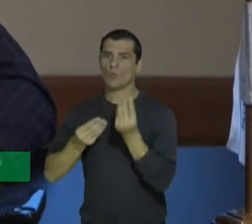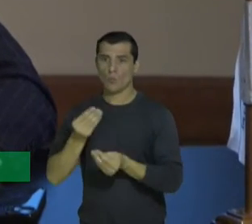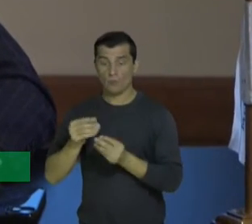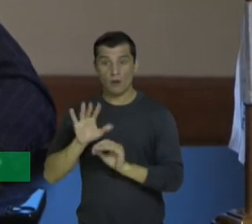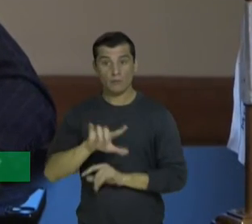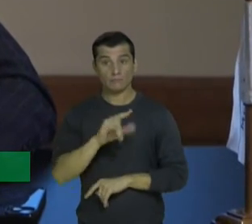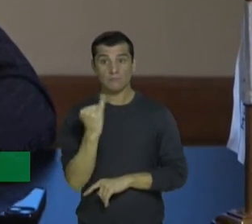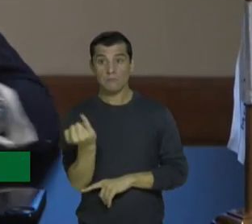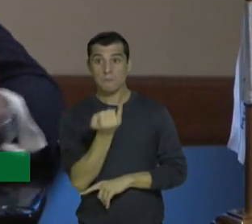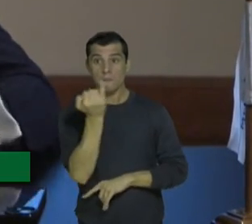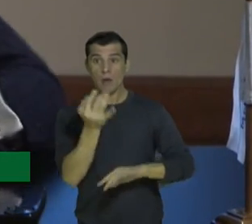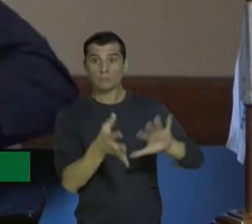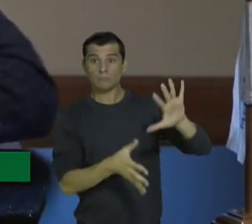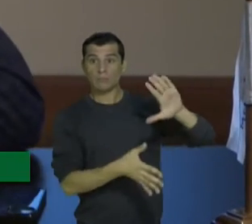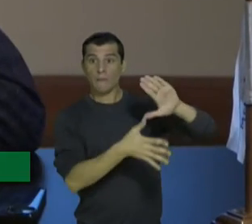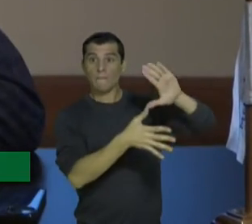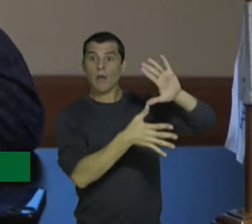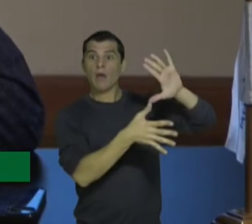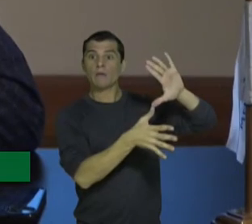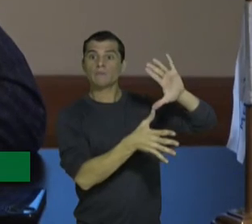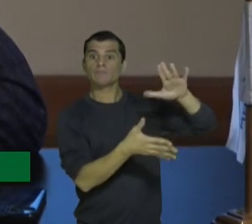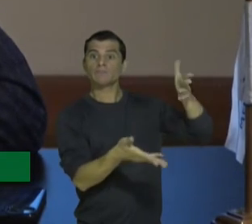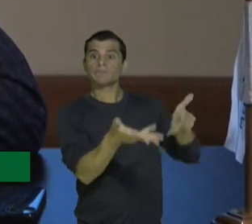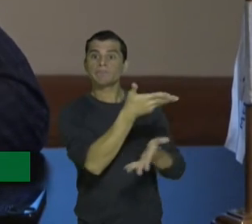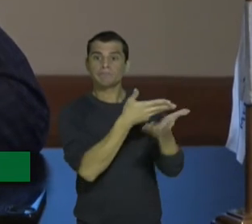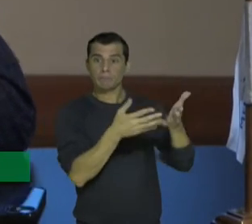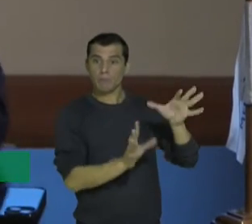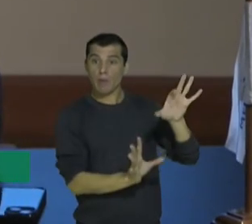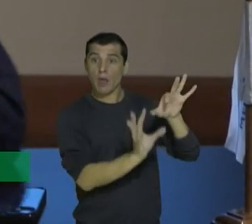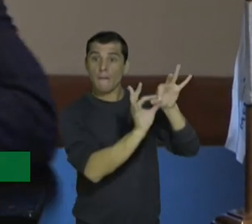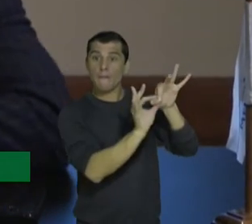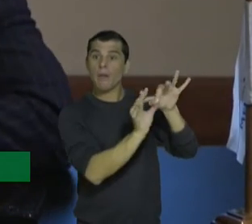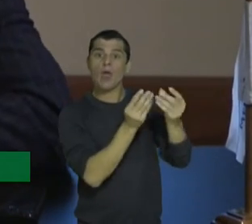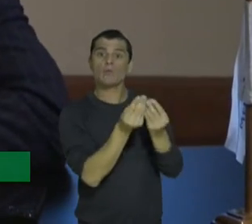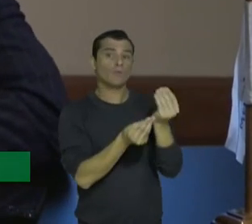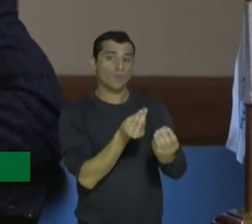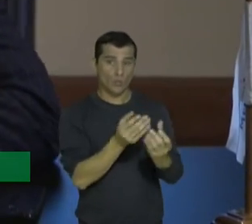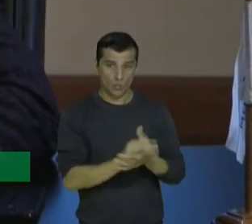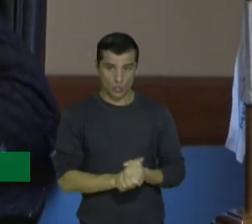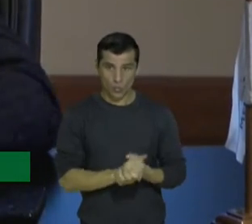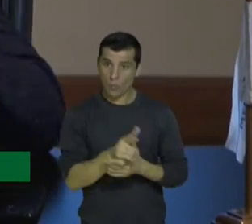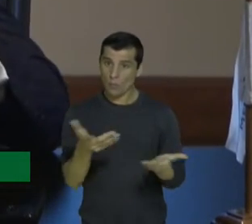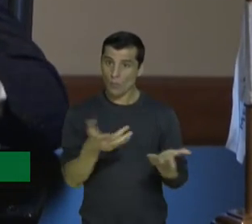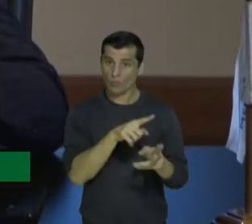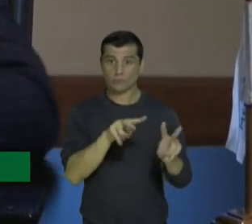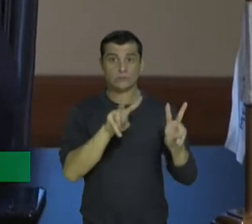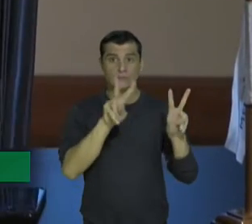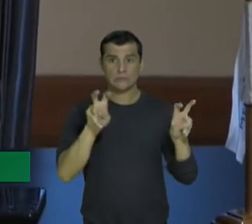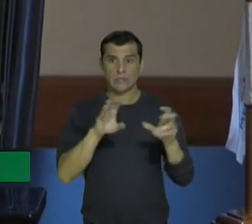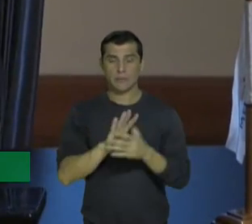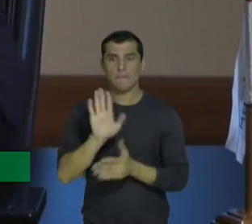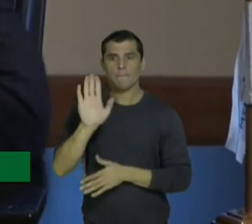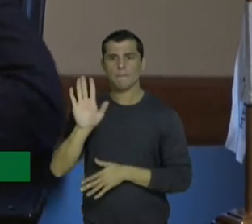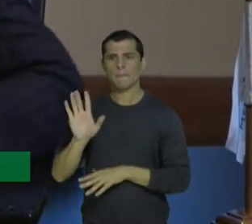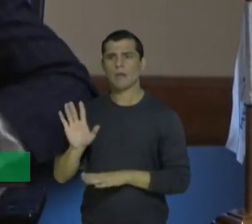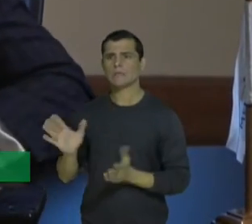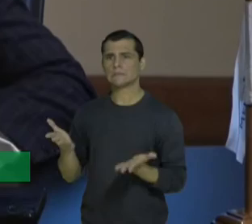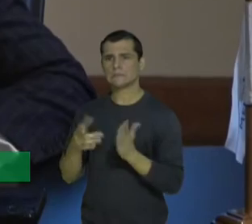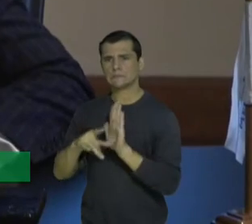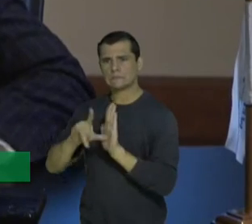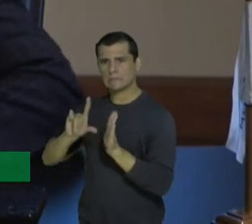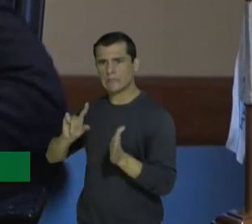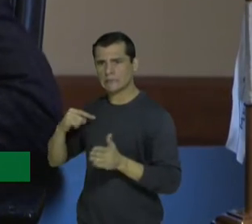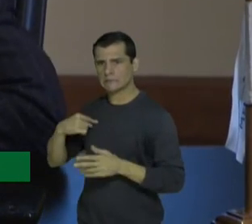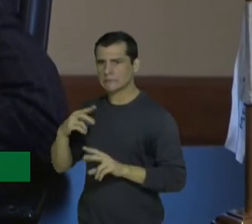Integração interamericana acho que essa é a grande questão aqui eh que me pediram para discutir hoje Deixa eu só fazer um parêntese a ideia eu vou falar